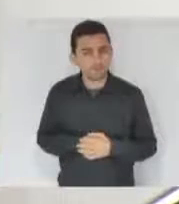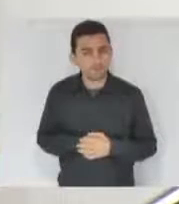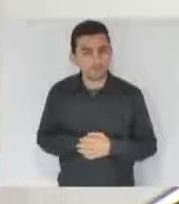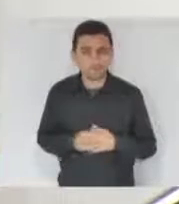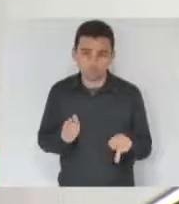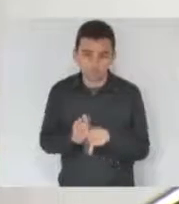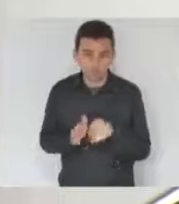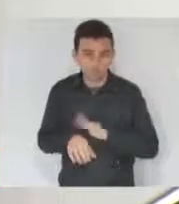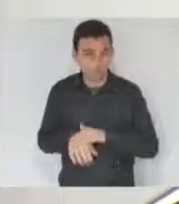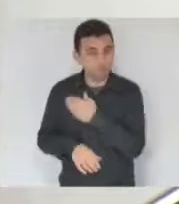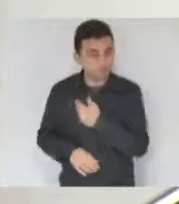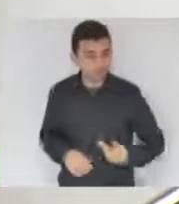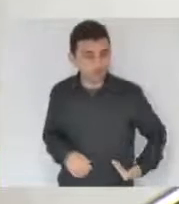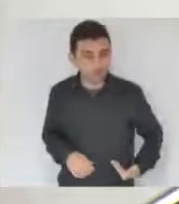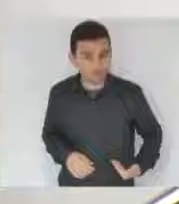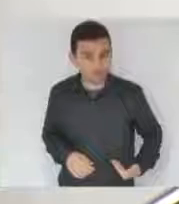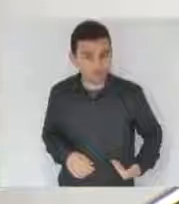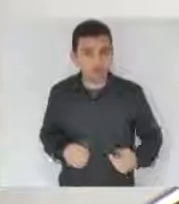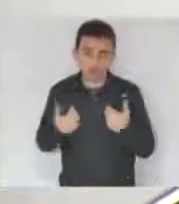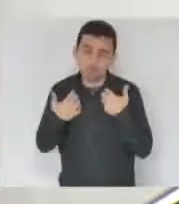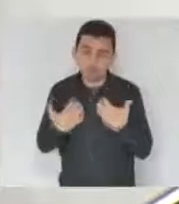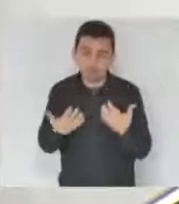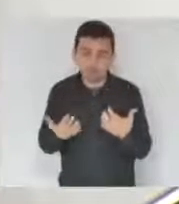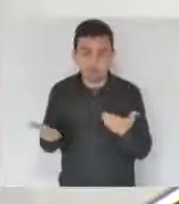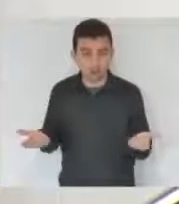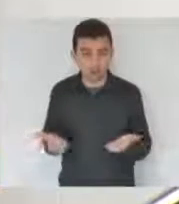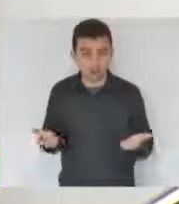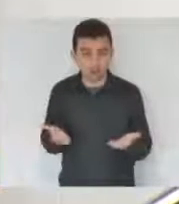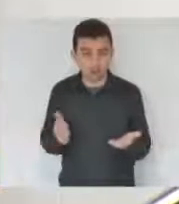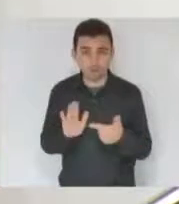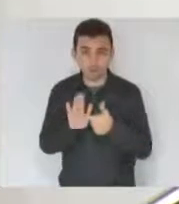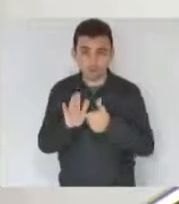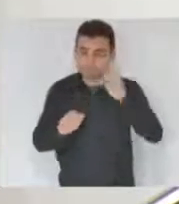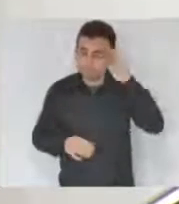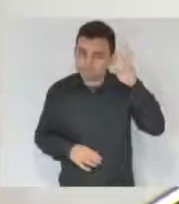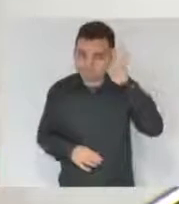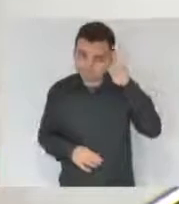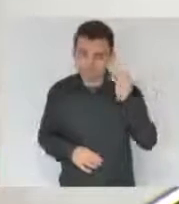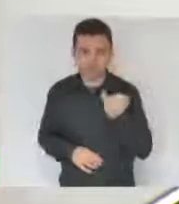governo. E eu queria trazer aqui algumas reflexões,